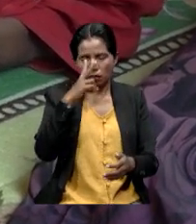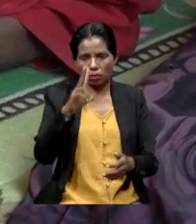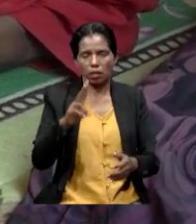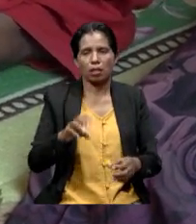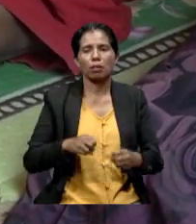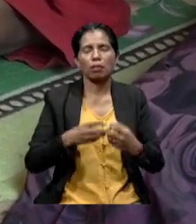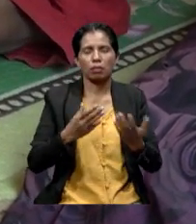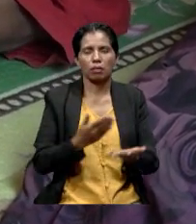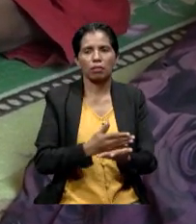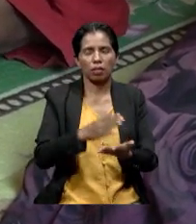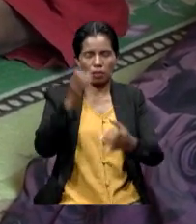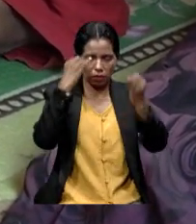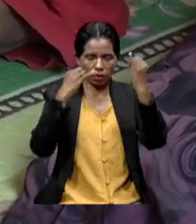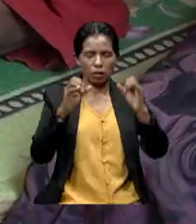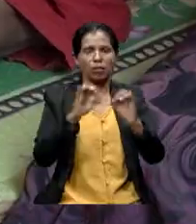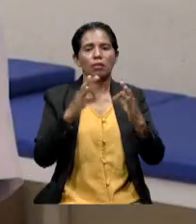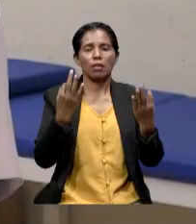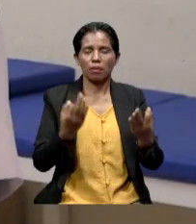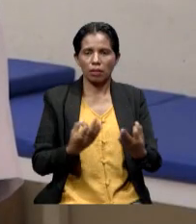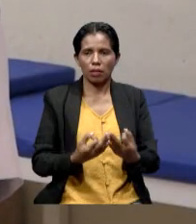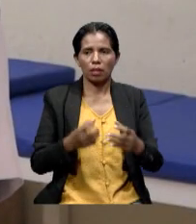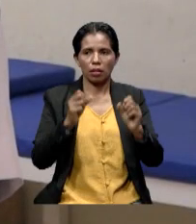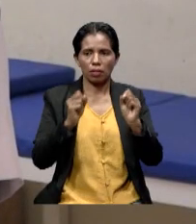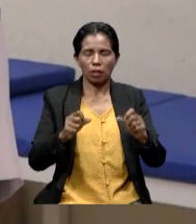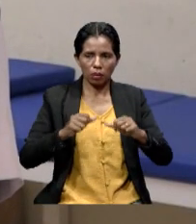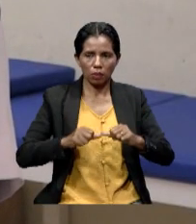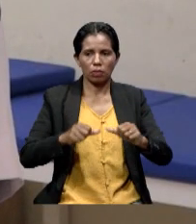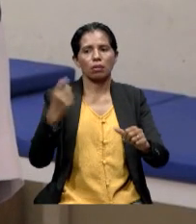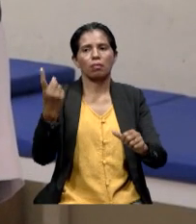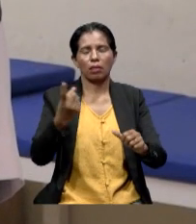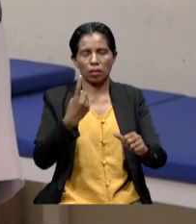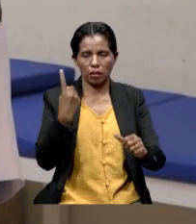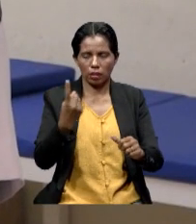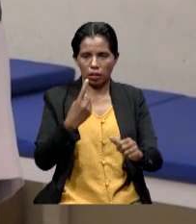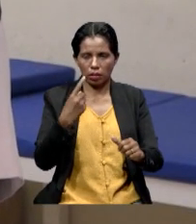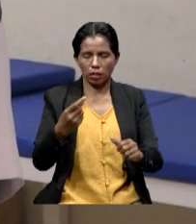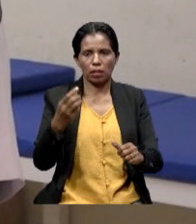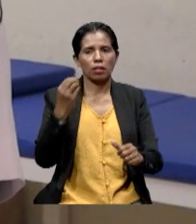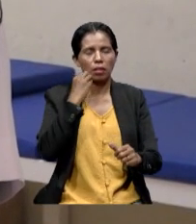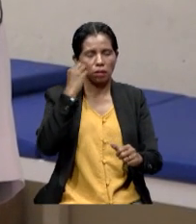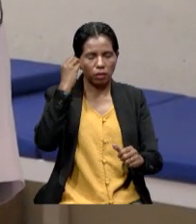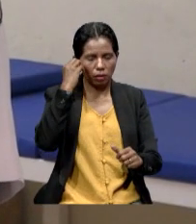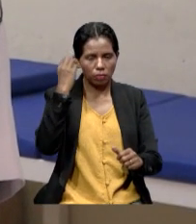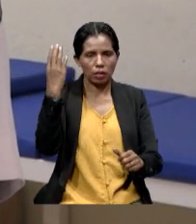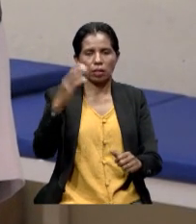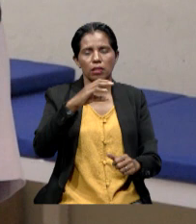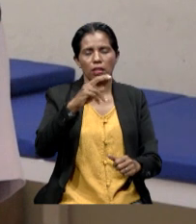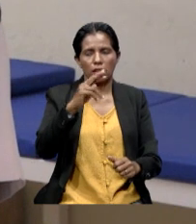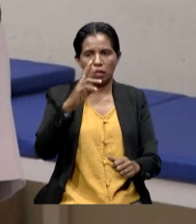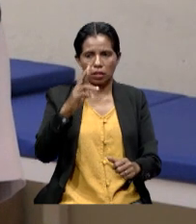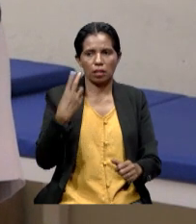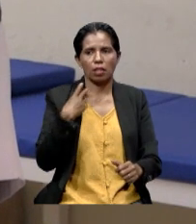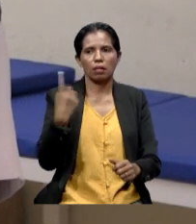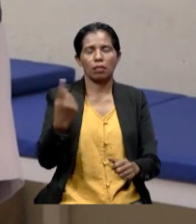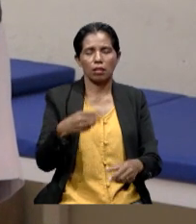bele fo consolação na fatin ba família, o di bele continua na fatin hala tratamento e uma ka e SNR. Nebe ami